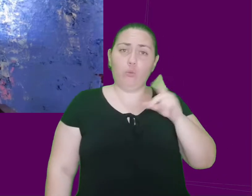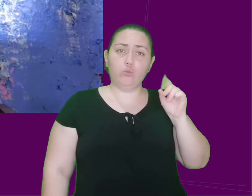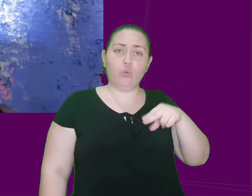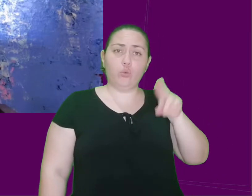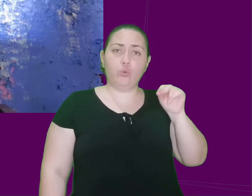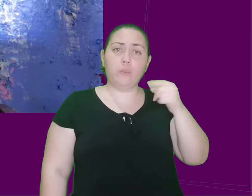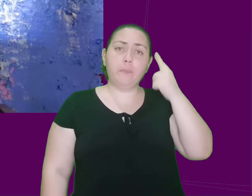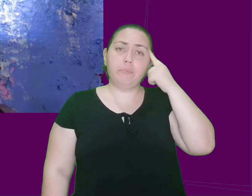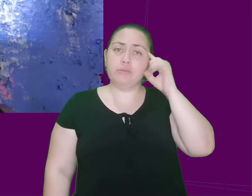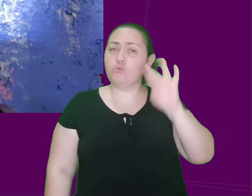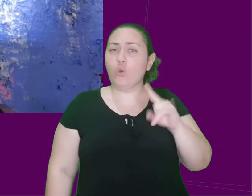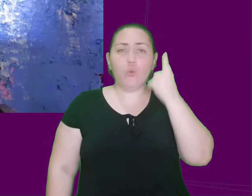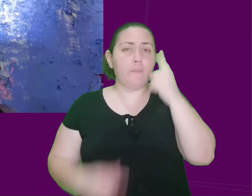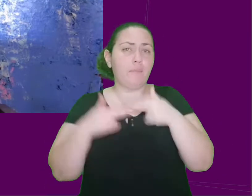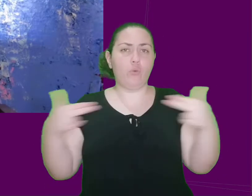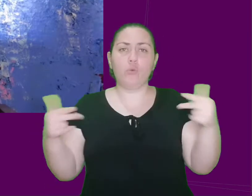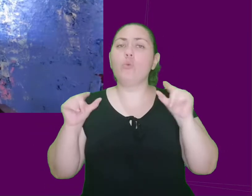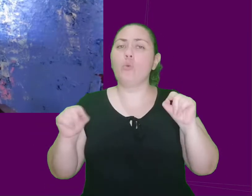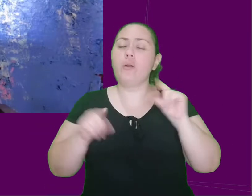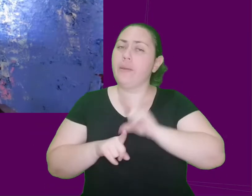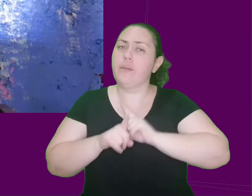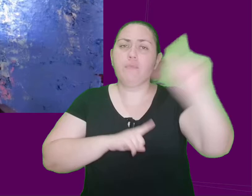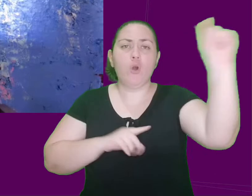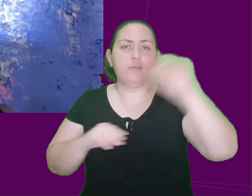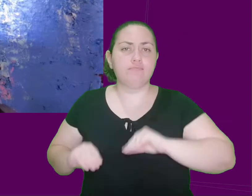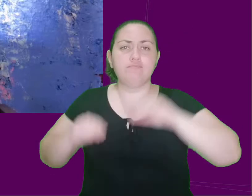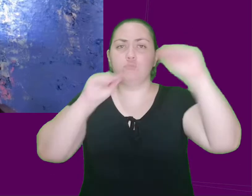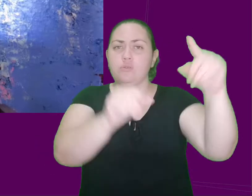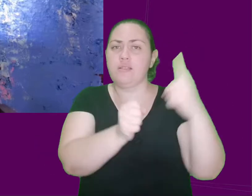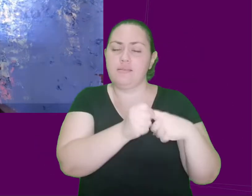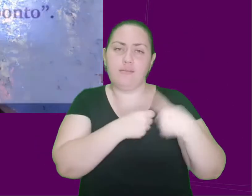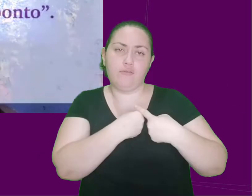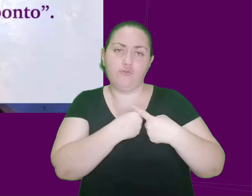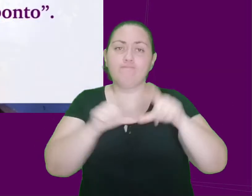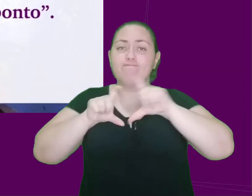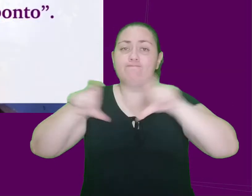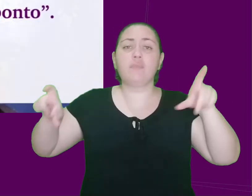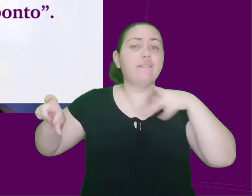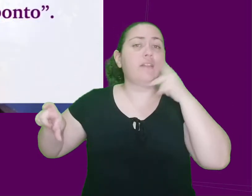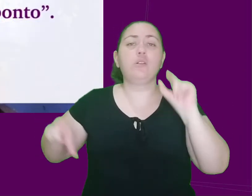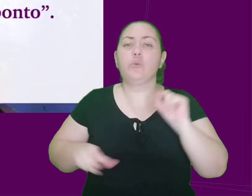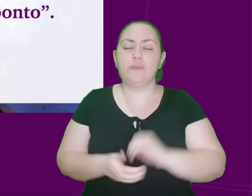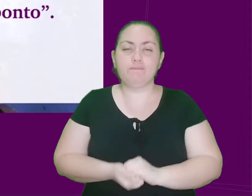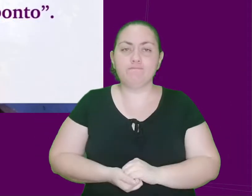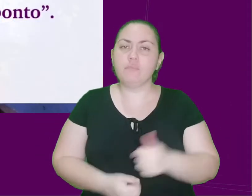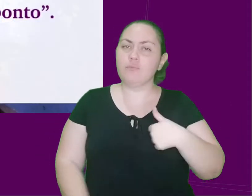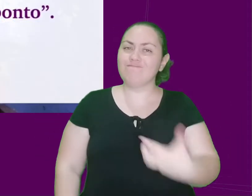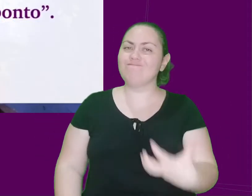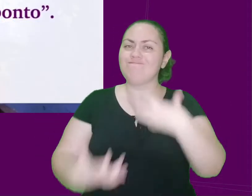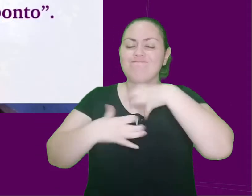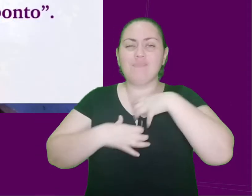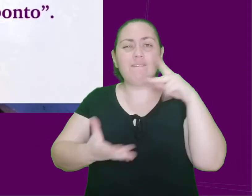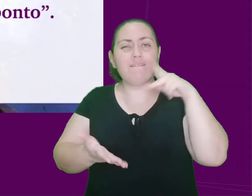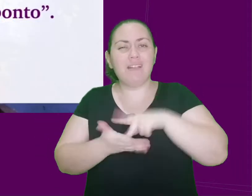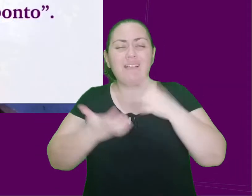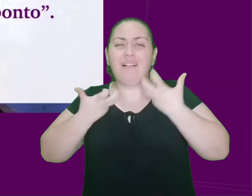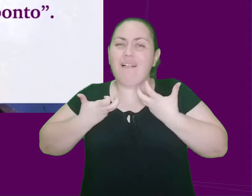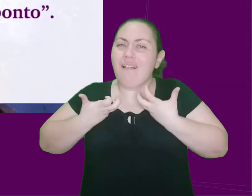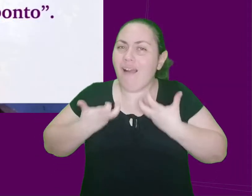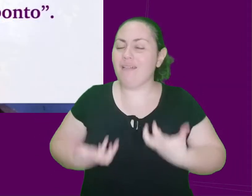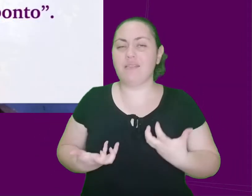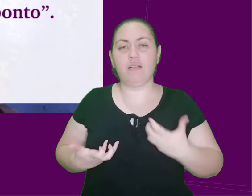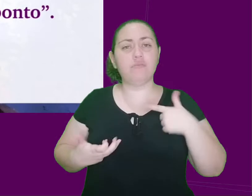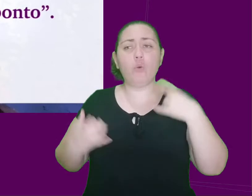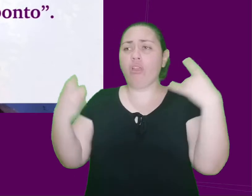só pense, tem um pensamento apenas: deixar a cidade. Ele diz: a verdade é que eu me sentia muito, mas